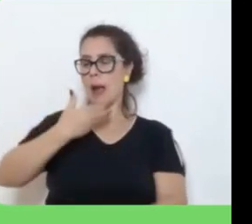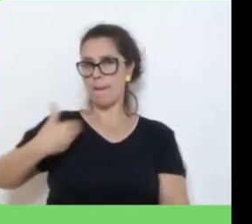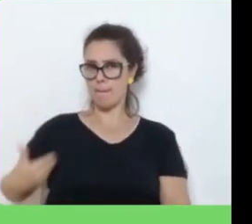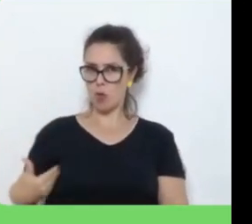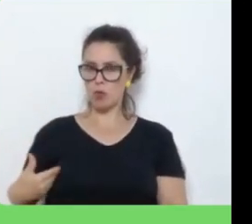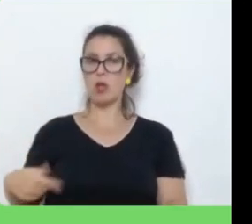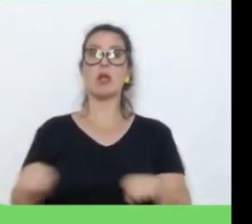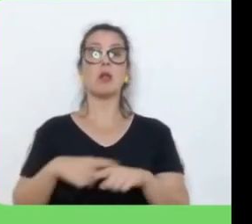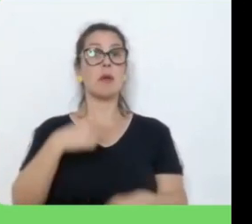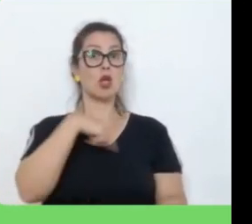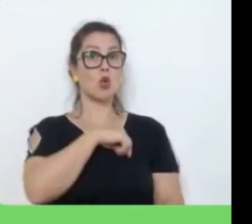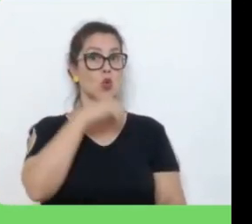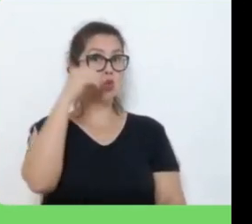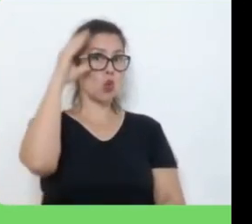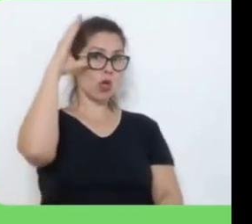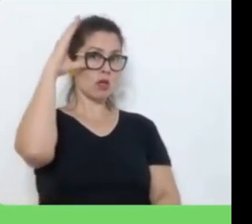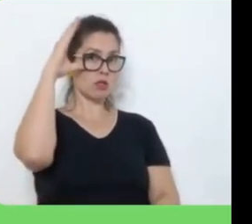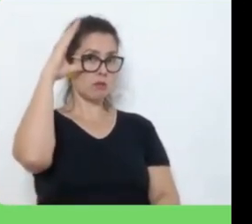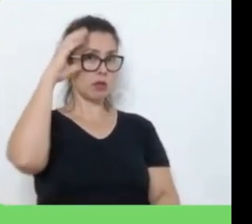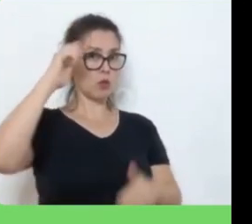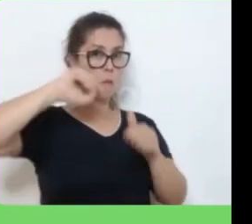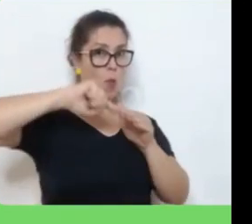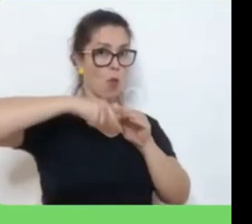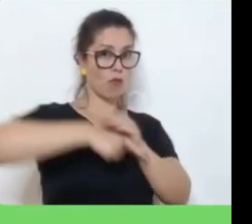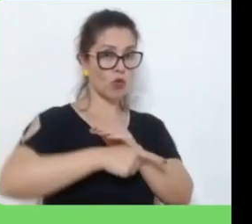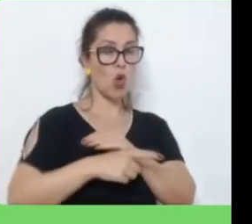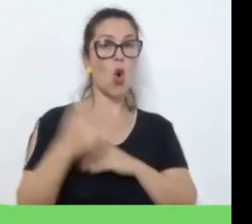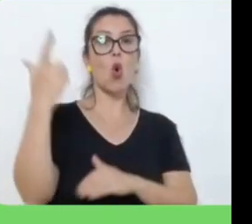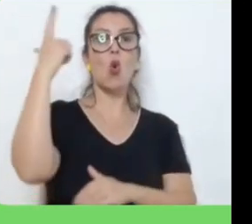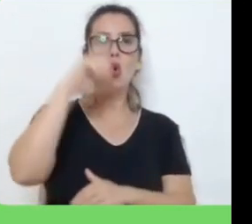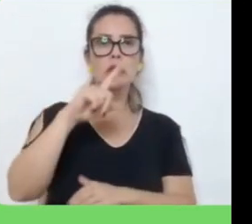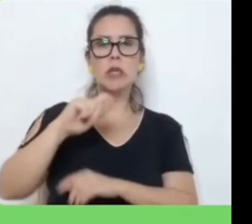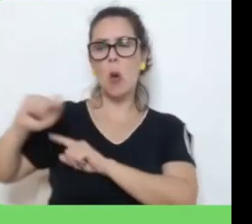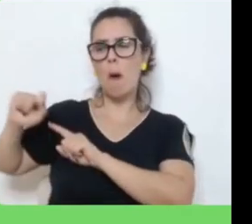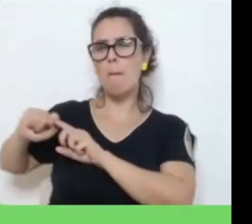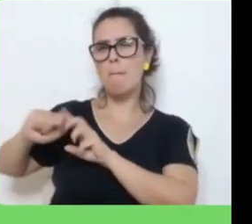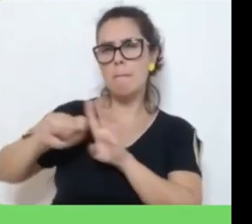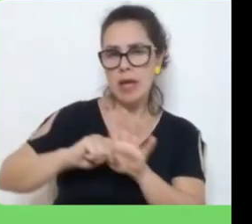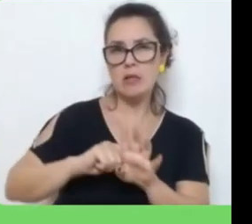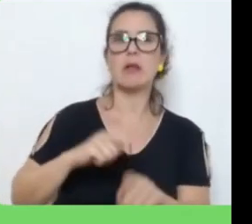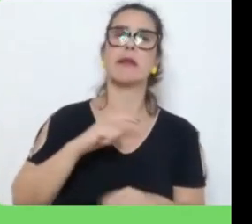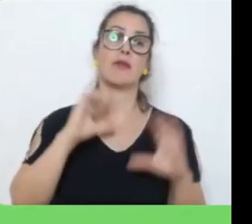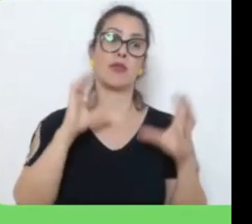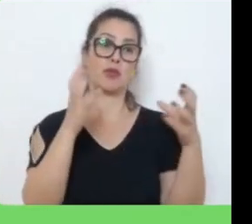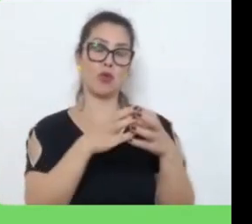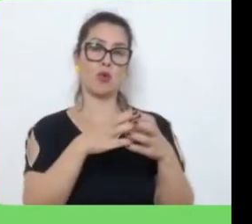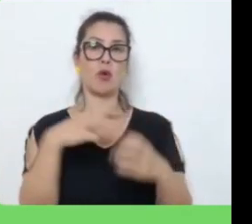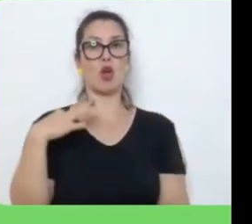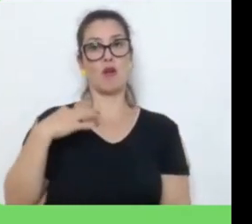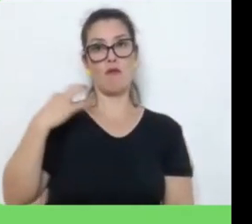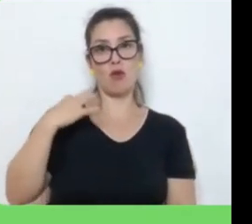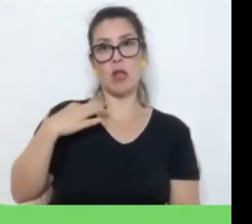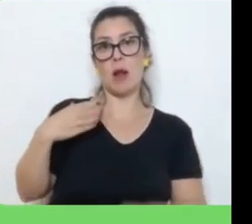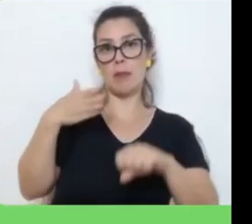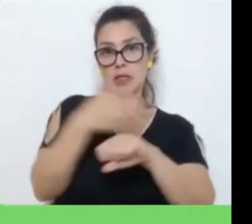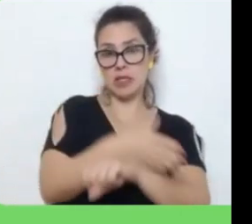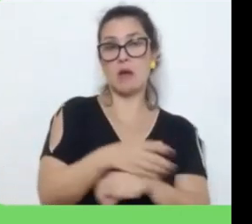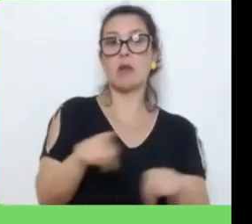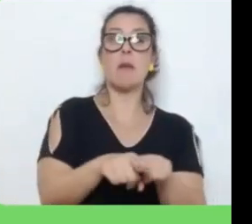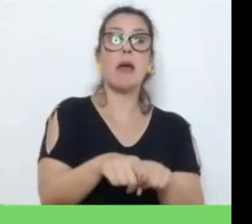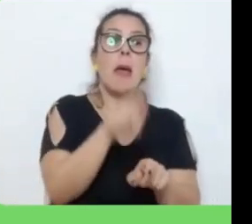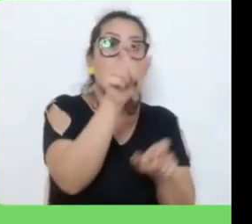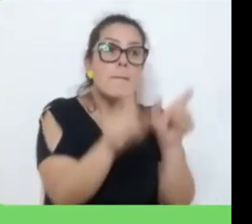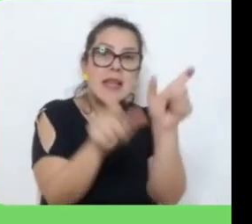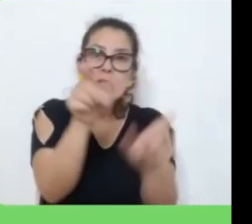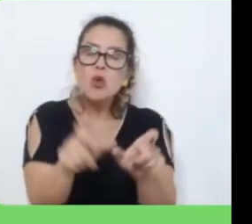de conhecimento que a gente conseguiu reunir eh ao longo de meses com esse grupo de voluntários com esse grupo de pessoas que são atores importantes da